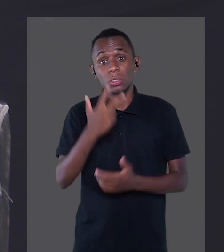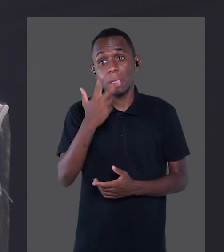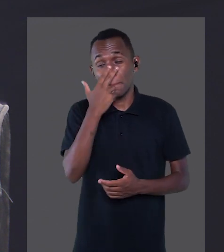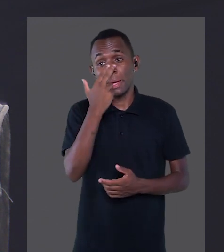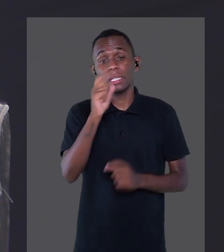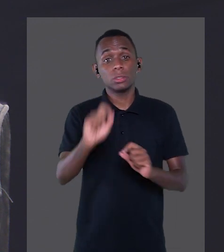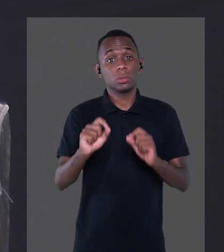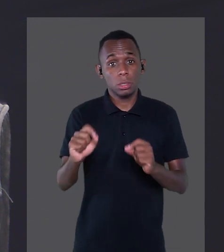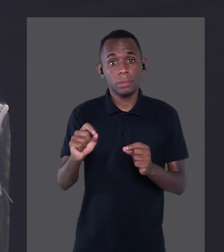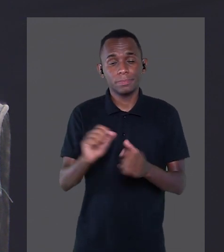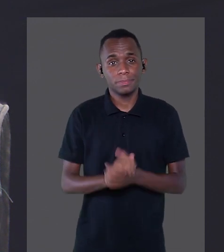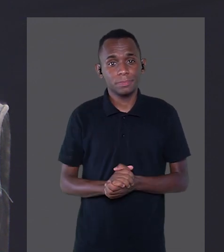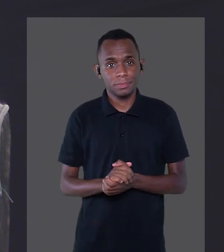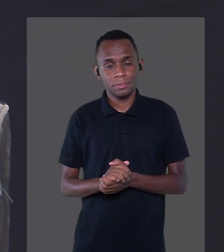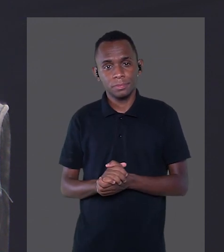do